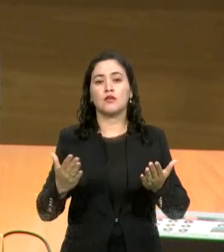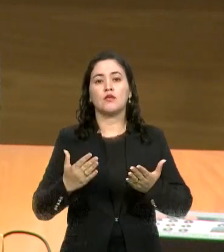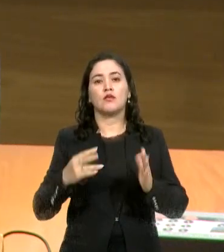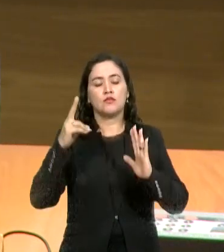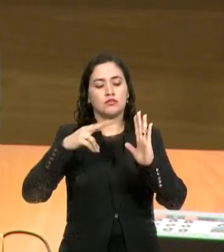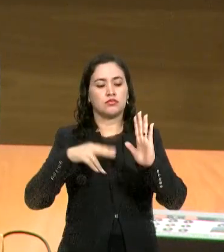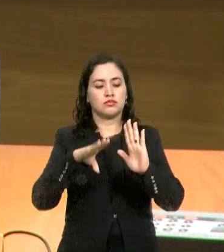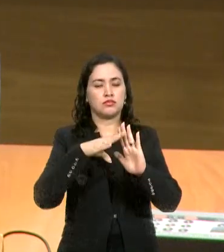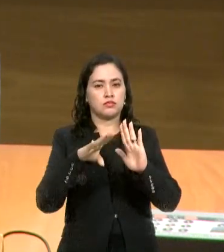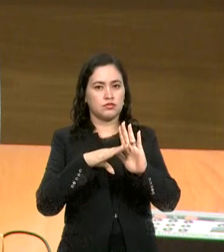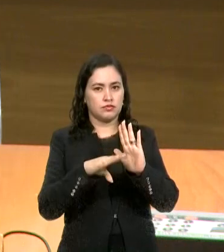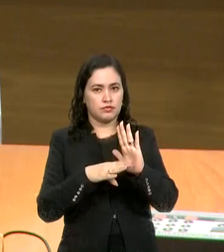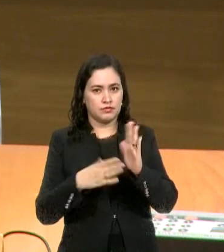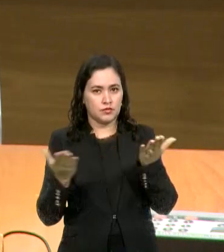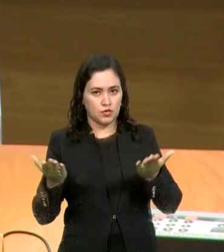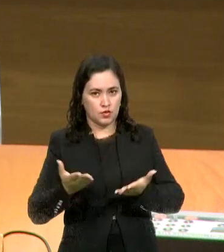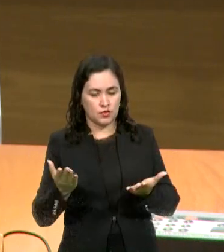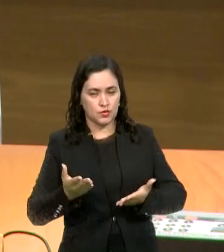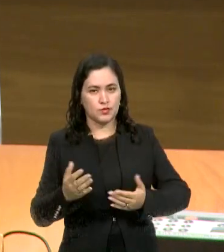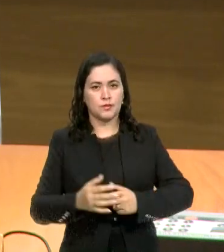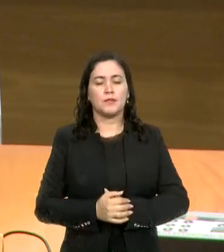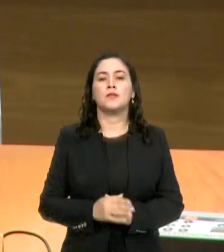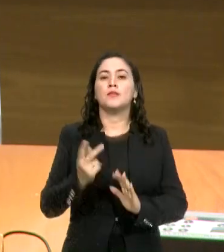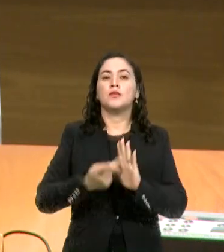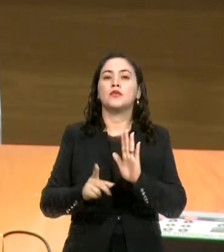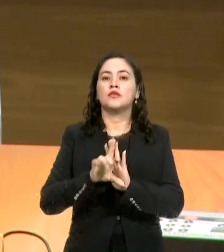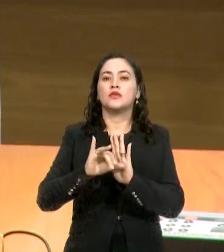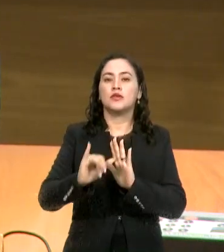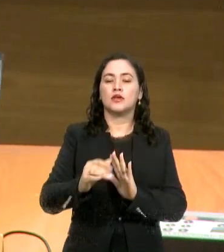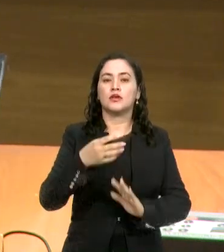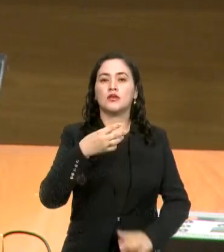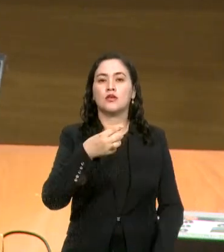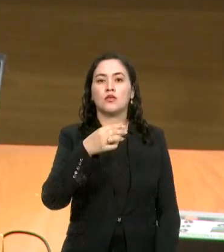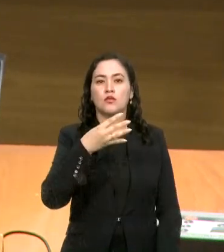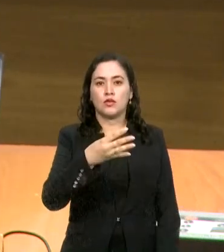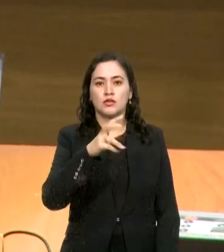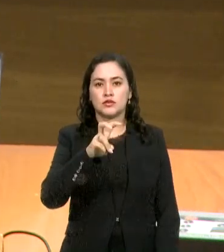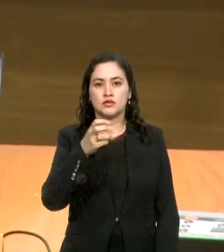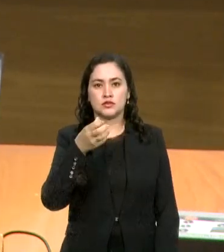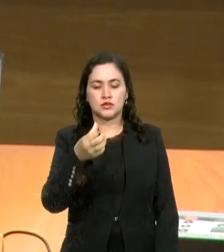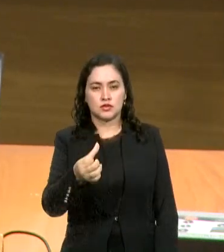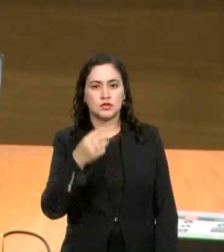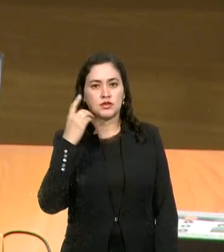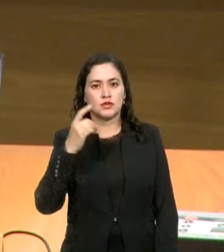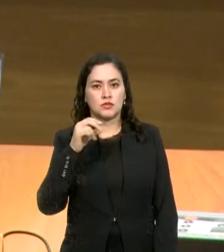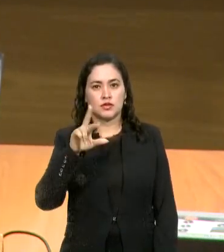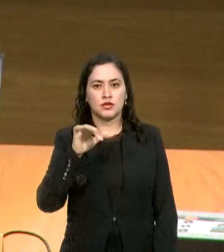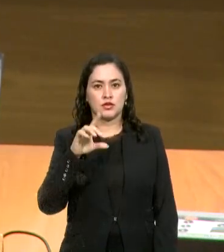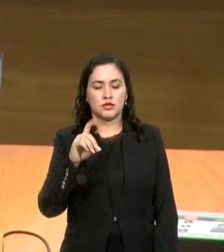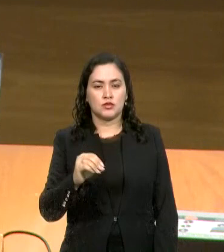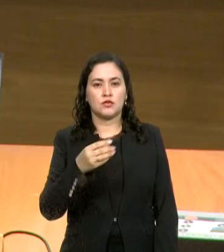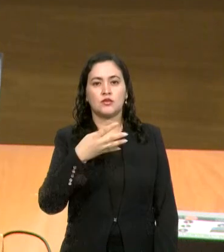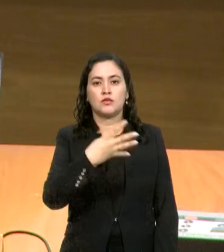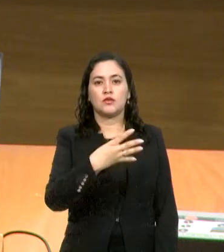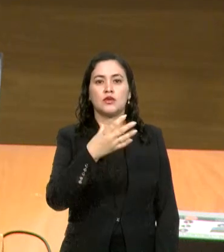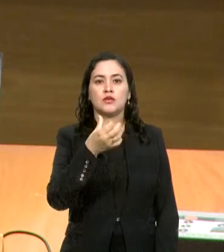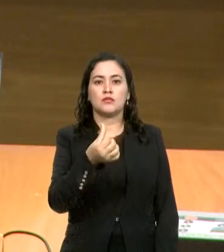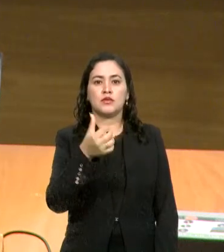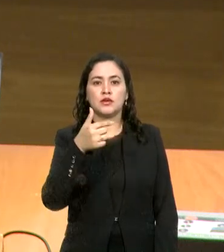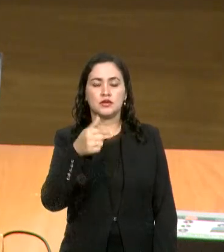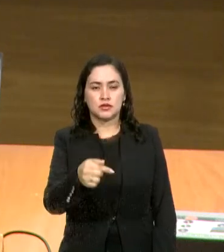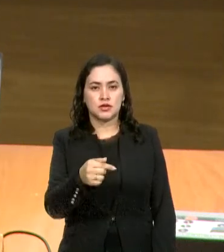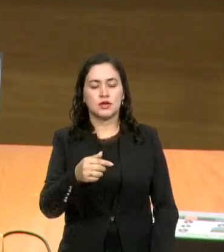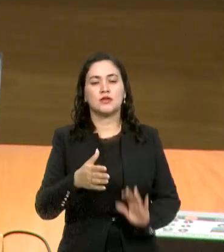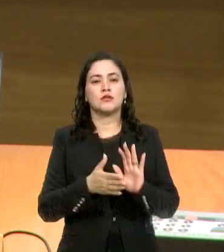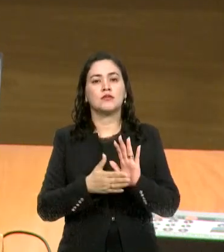466 de 2023, de autoria do deputado Rio do Amaral. Projeto de lei de número 467 de 2023, de autoria do deputado Ricardo